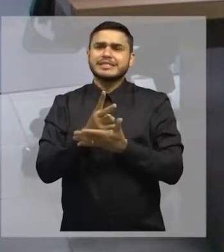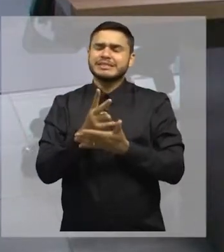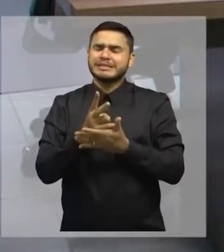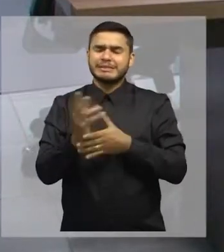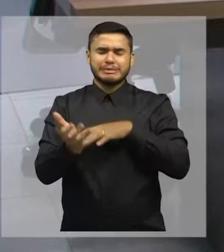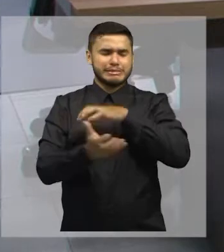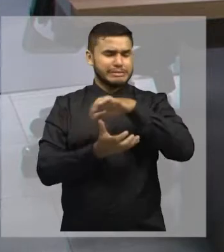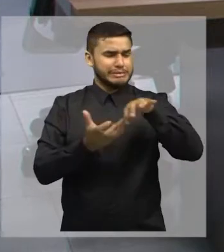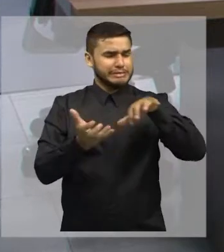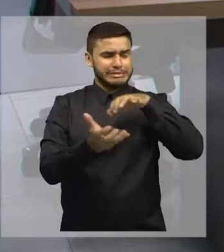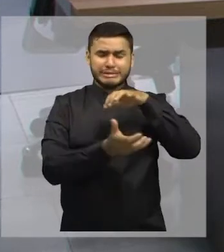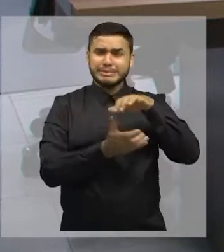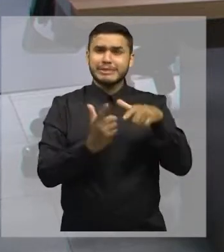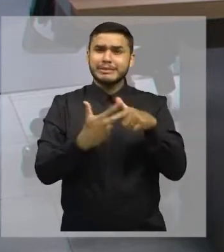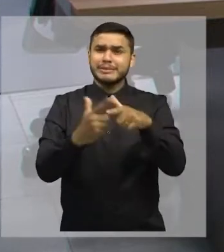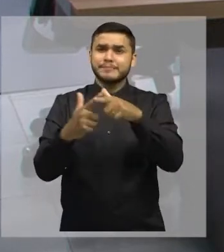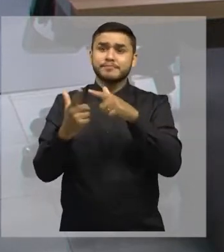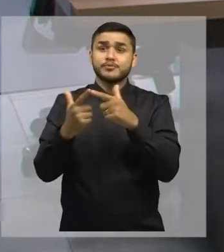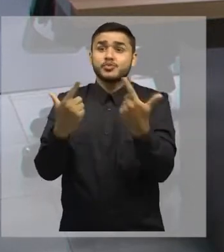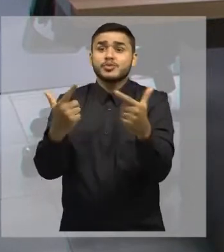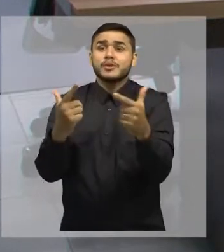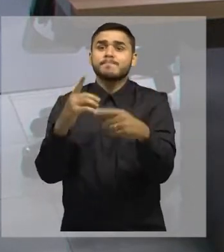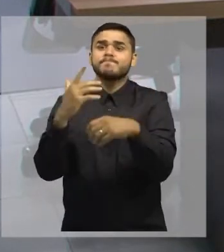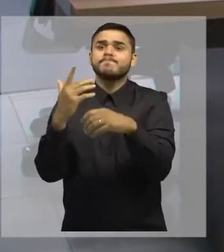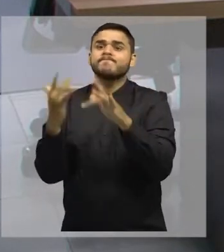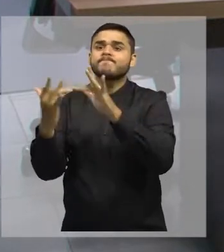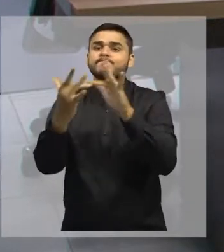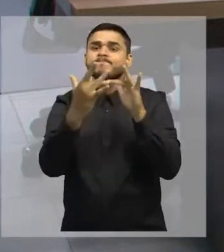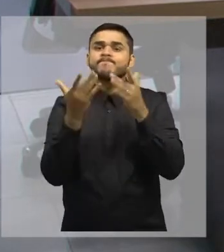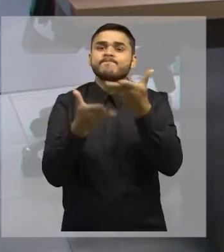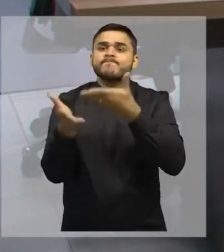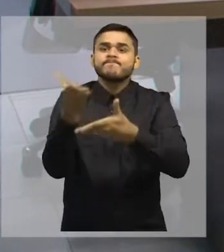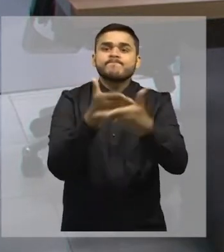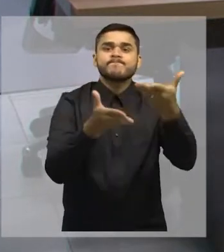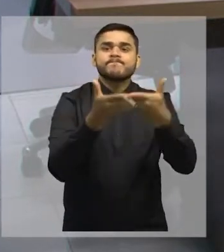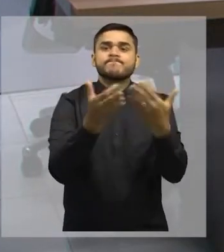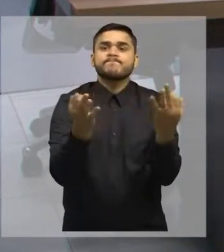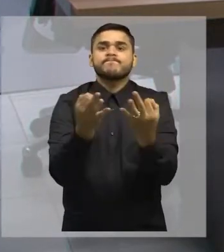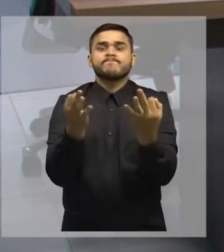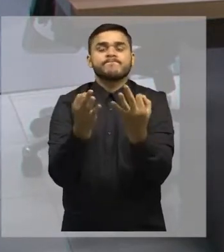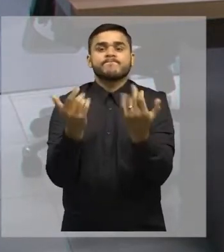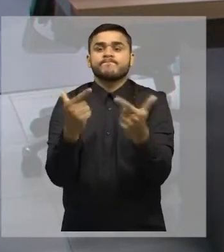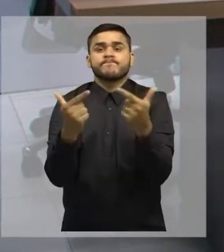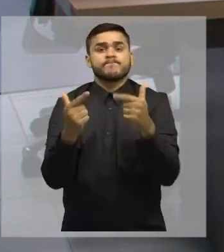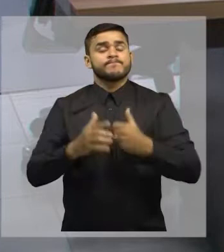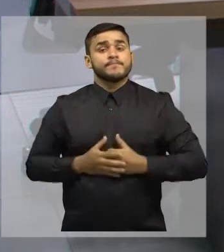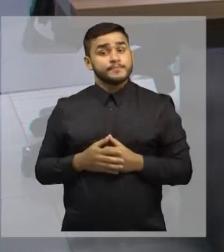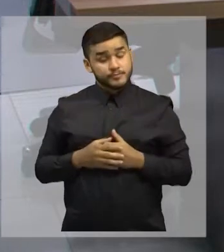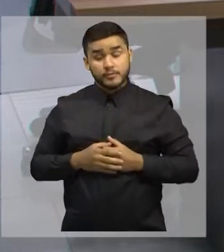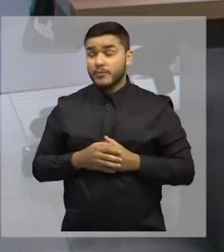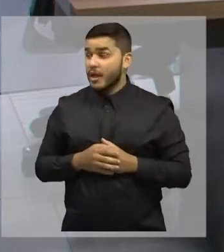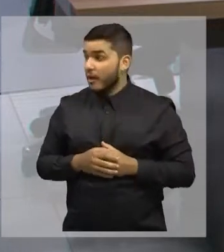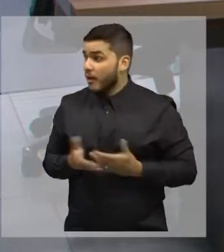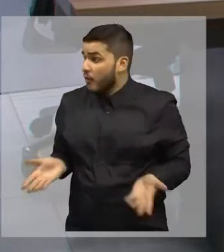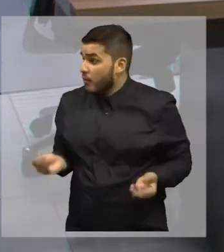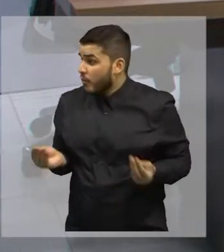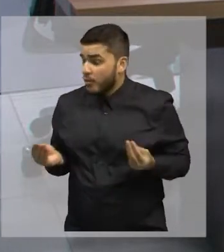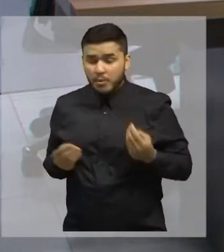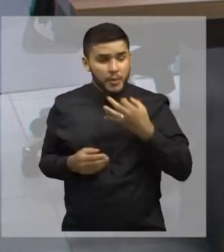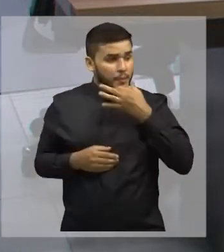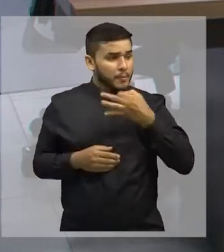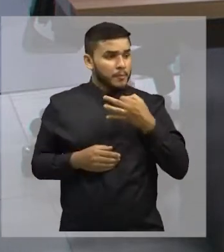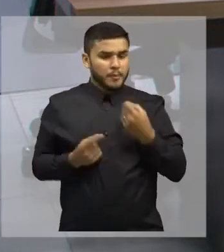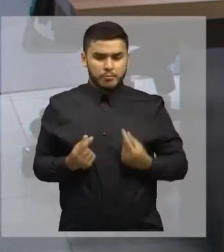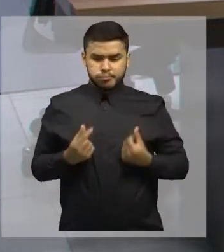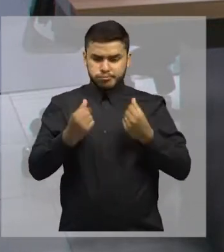futuro de tranquilidade política, né, e um cenário que possa ser atrativo para investimentos econômicos? Eu acho... Se bem